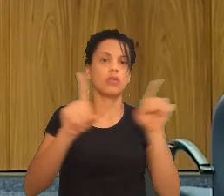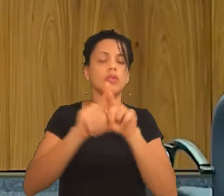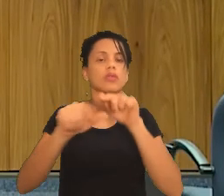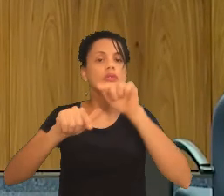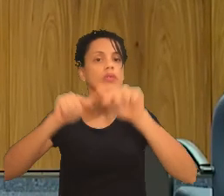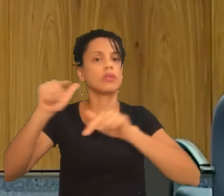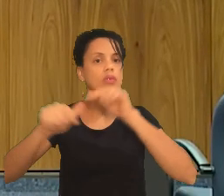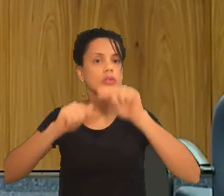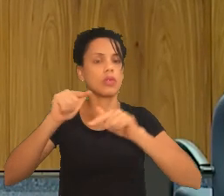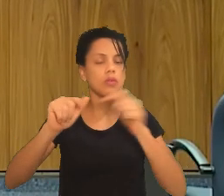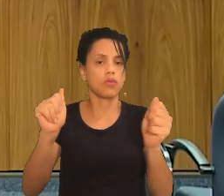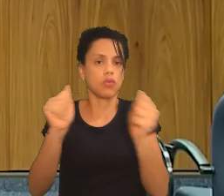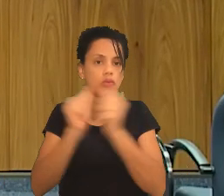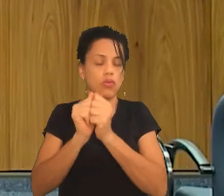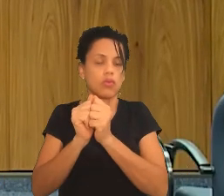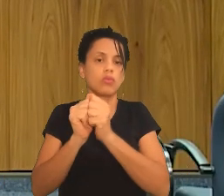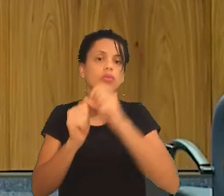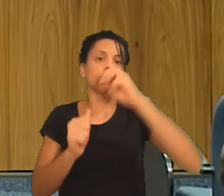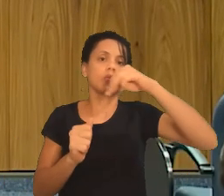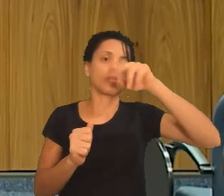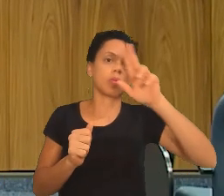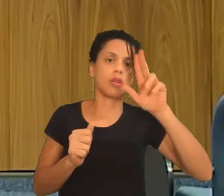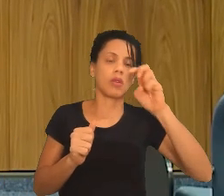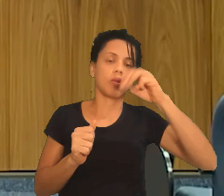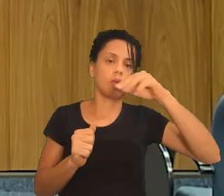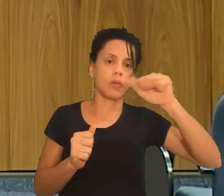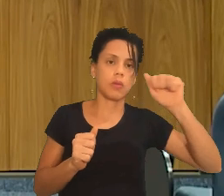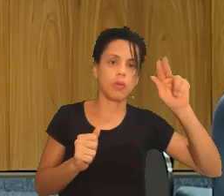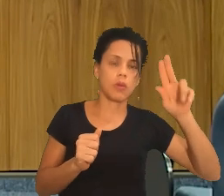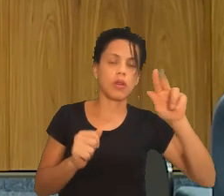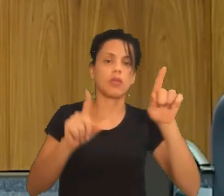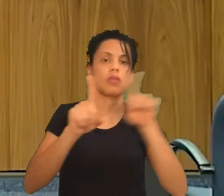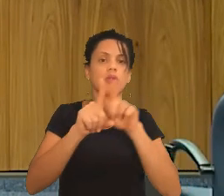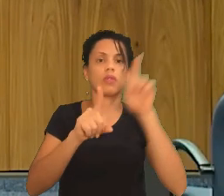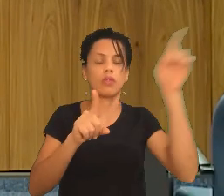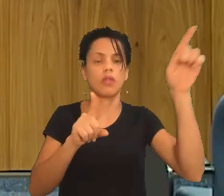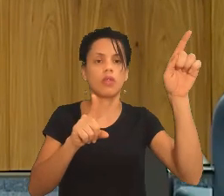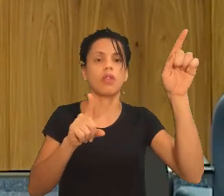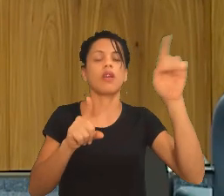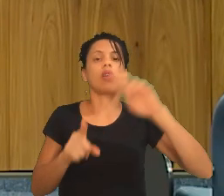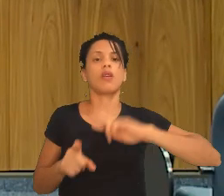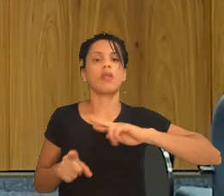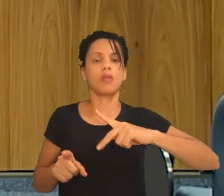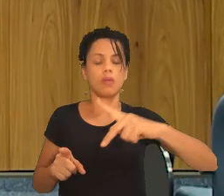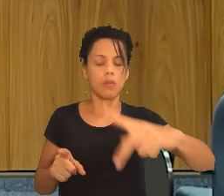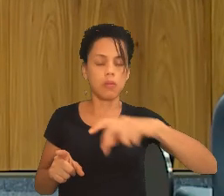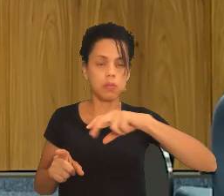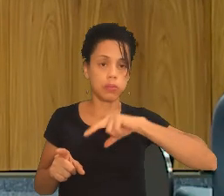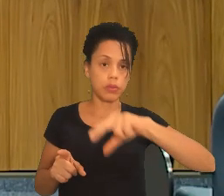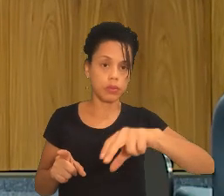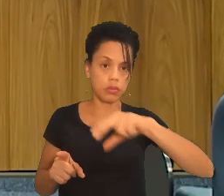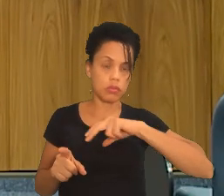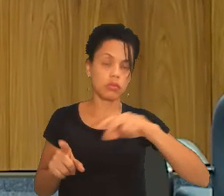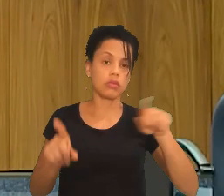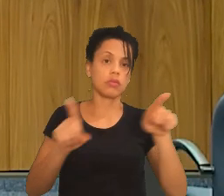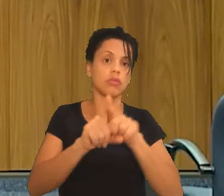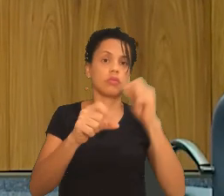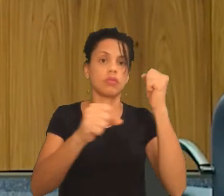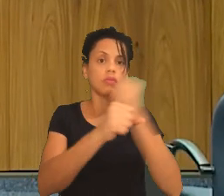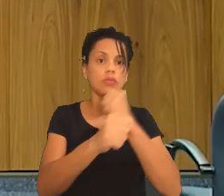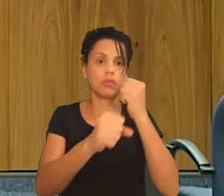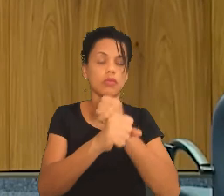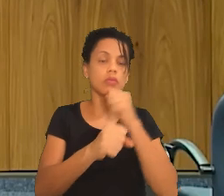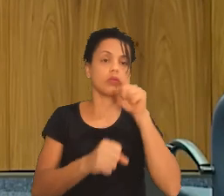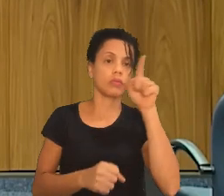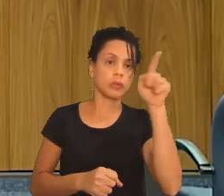Maus, Escola de Artes Visuais de Lisboa, Portugal, como pesquisador na tradução da obra... Vou falar só em português,